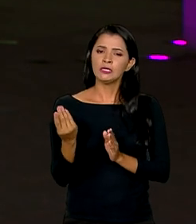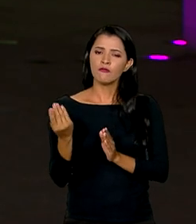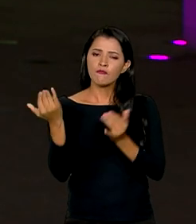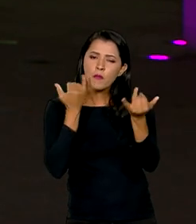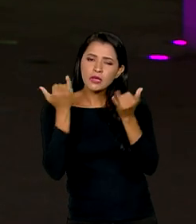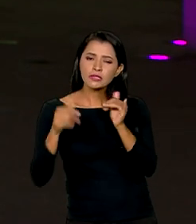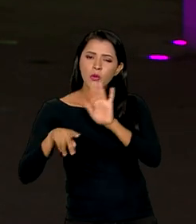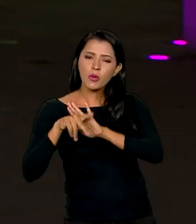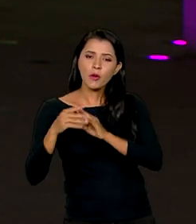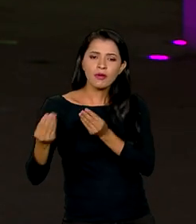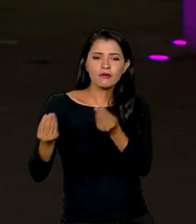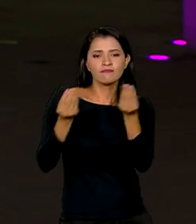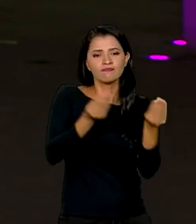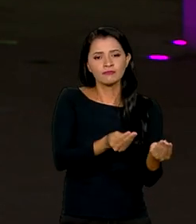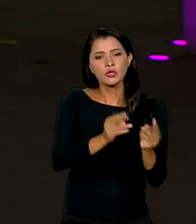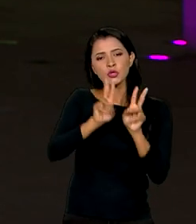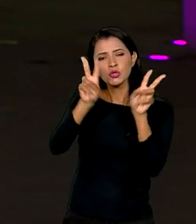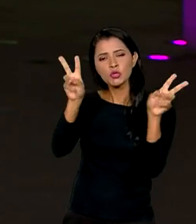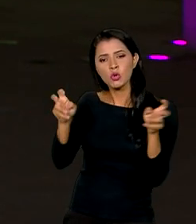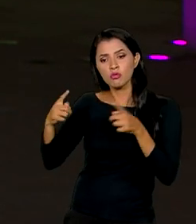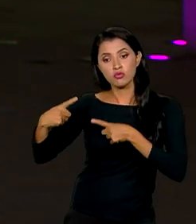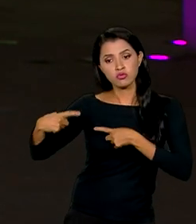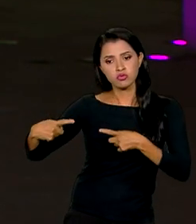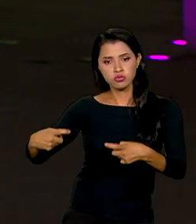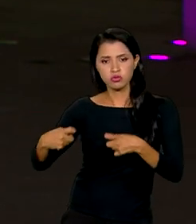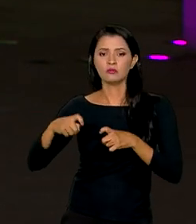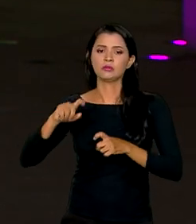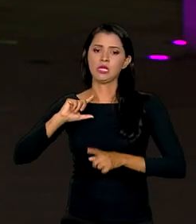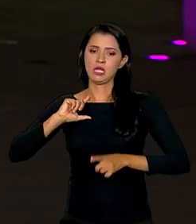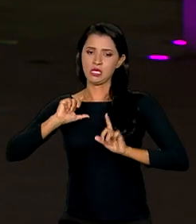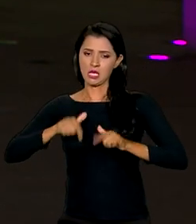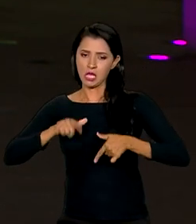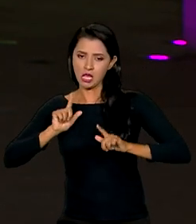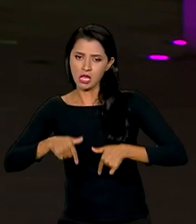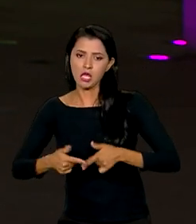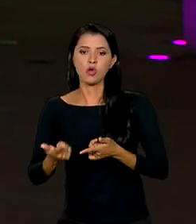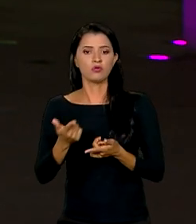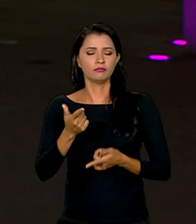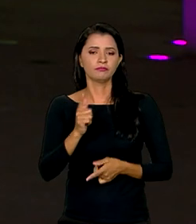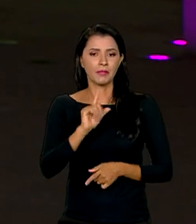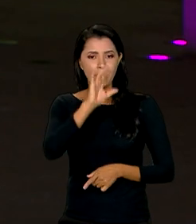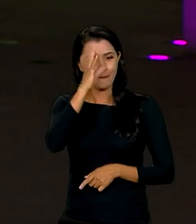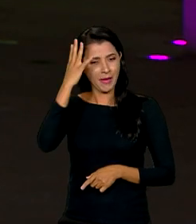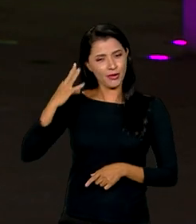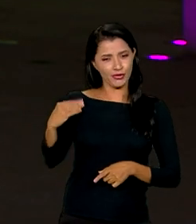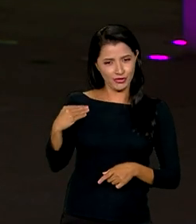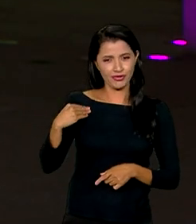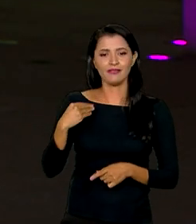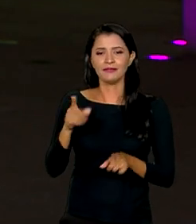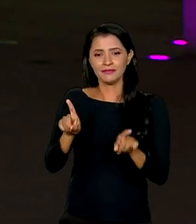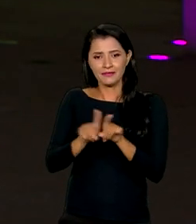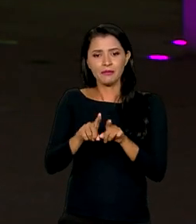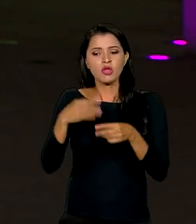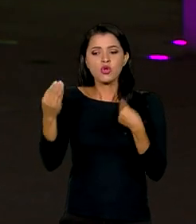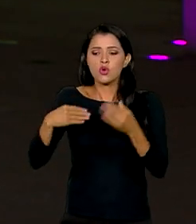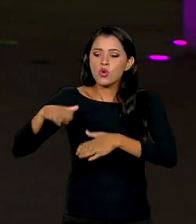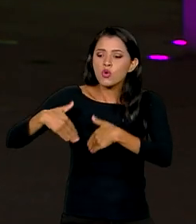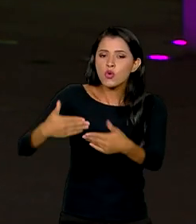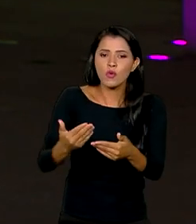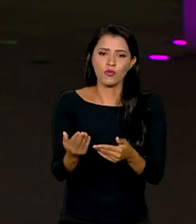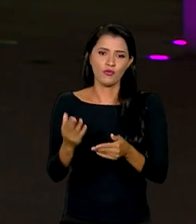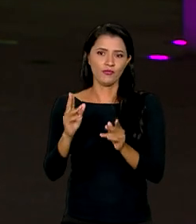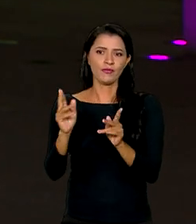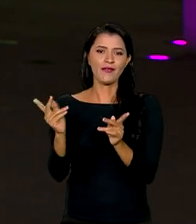repassaram informações sobre o conflito entre Israel e Palestina e também o andamento da operação